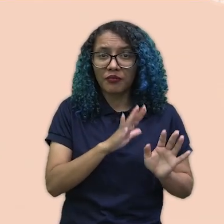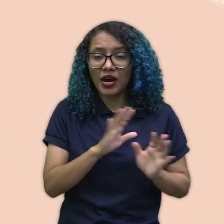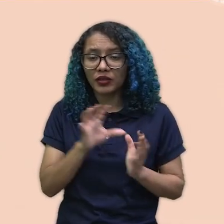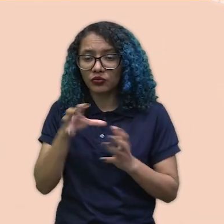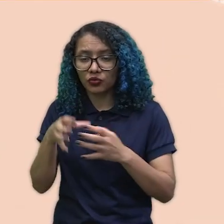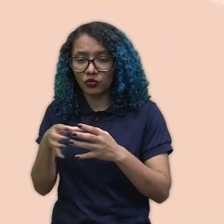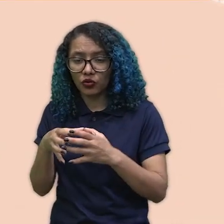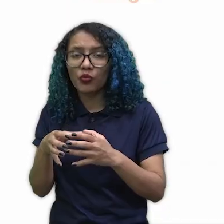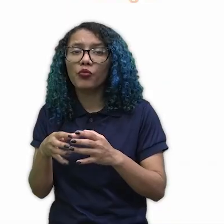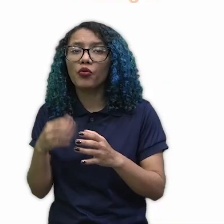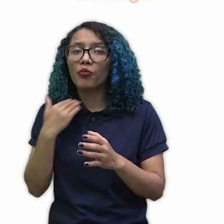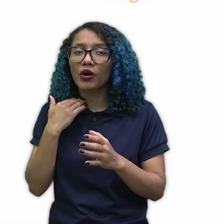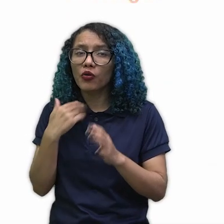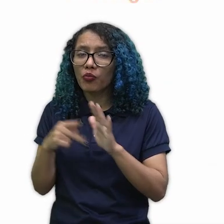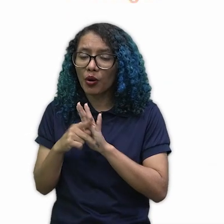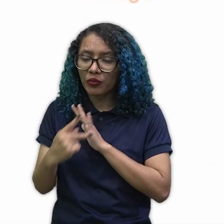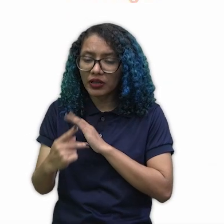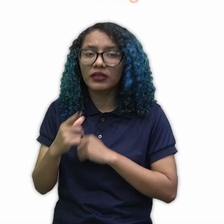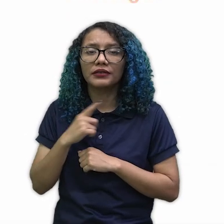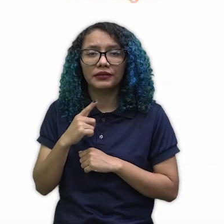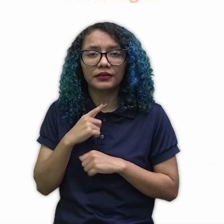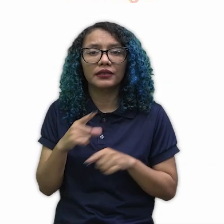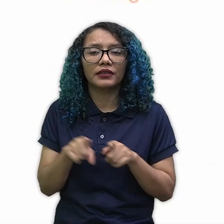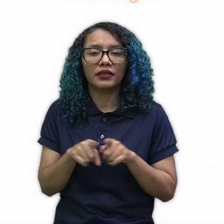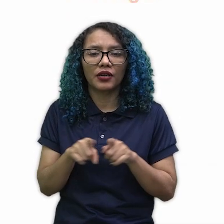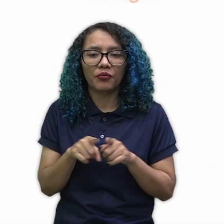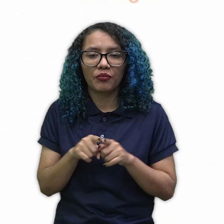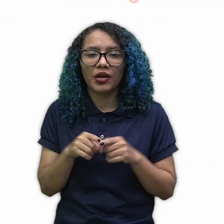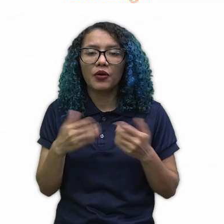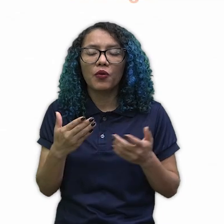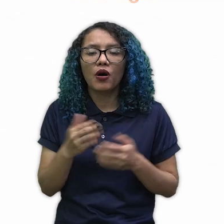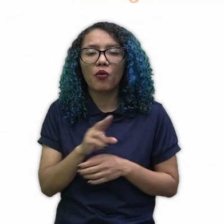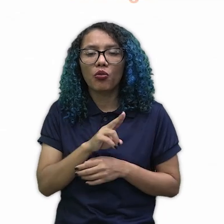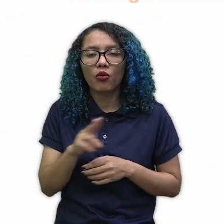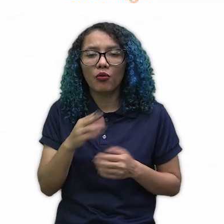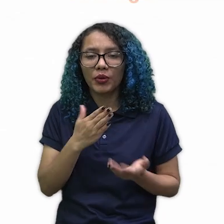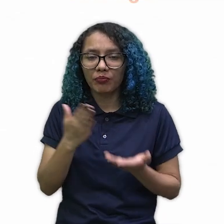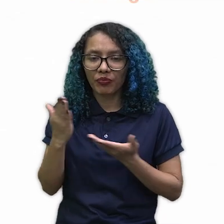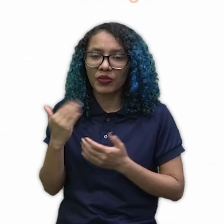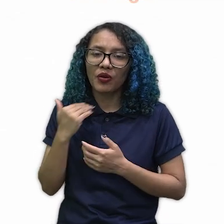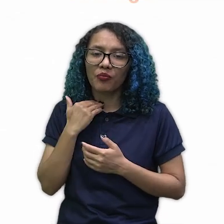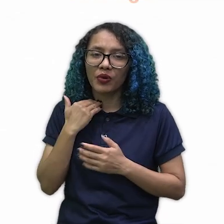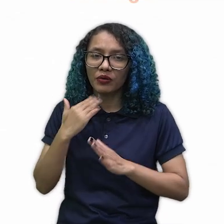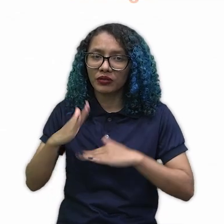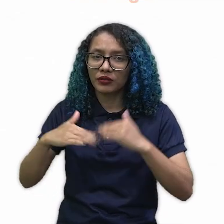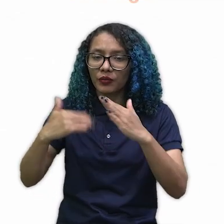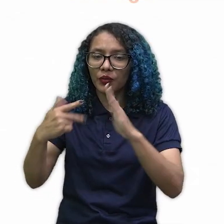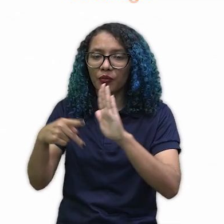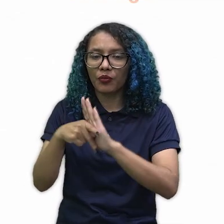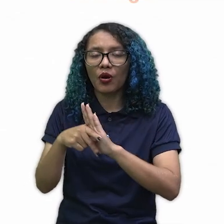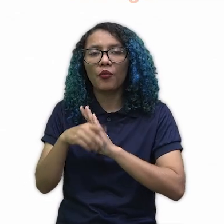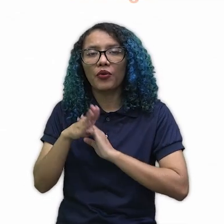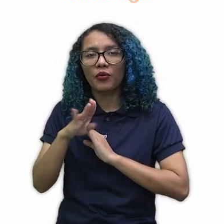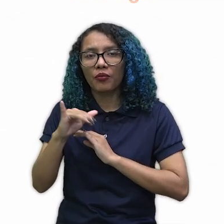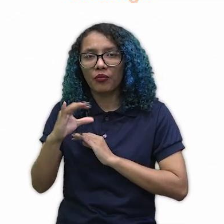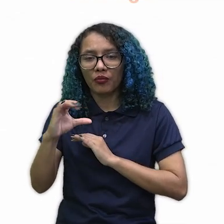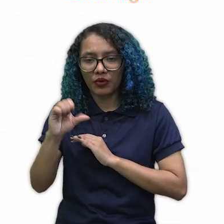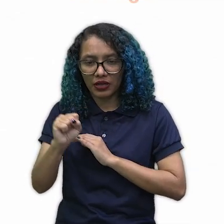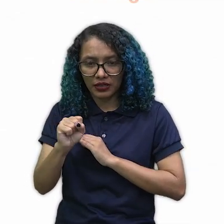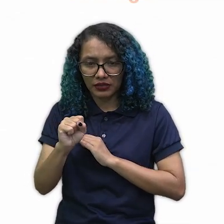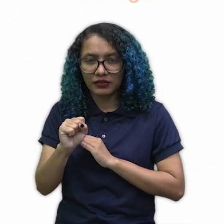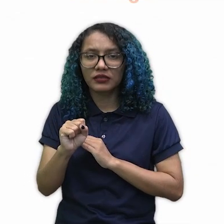seu banco, que é conhecido como quê? O Banco de Desenvolvimento do BRICS, o New